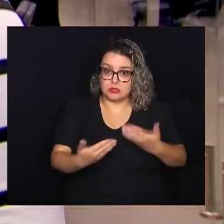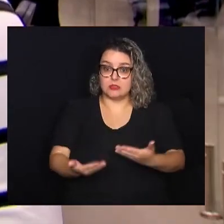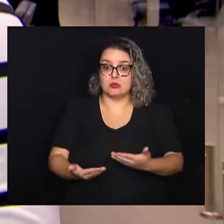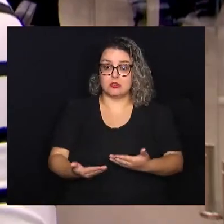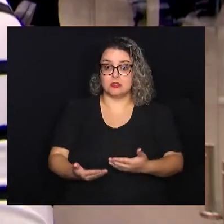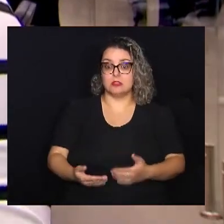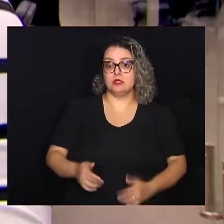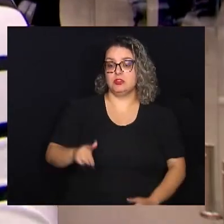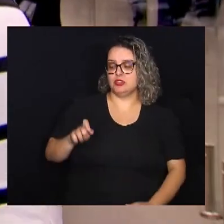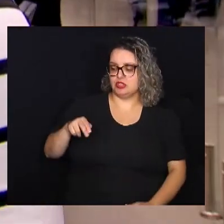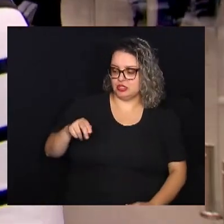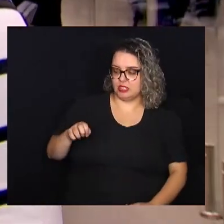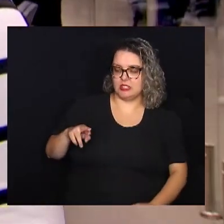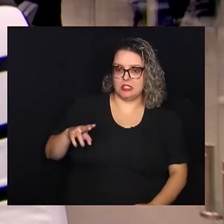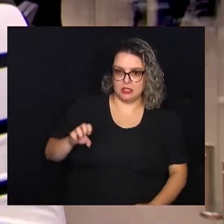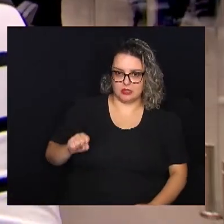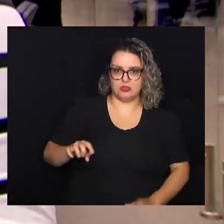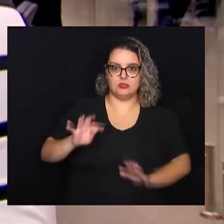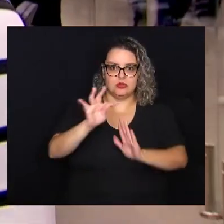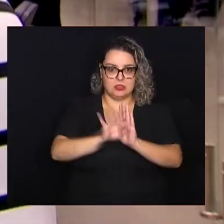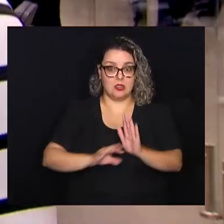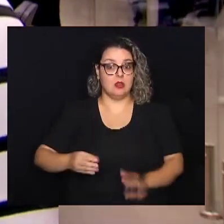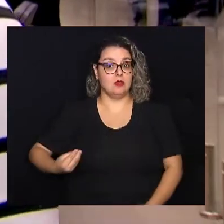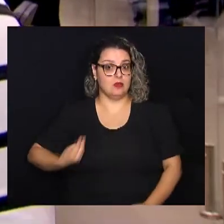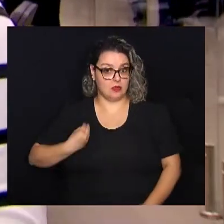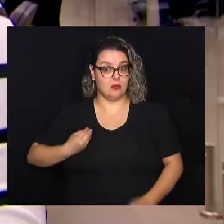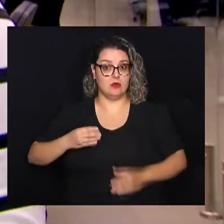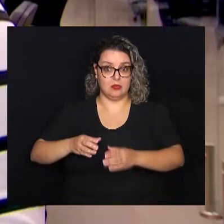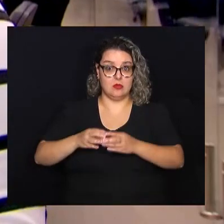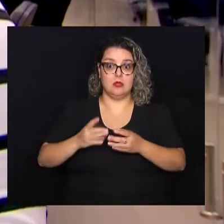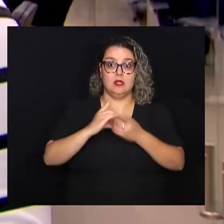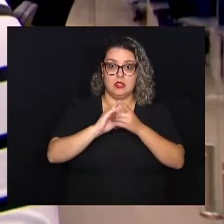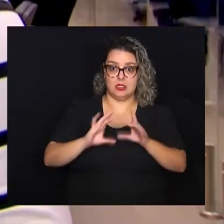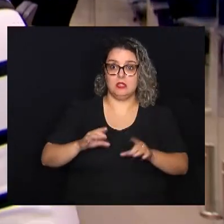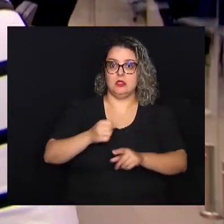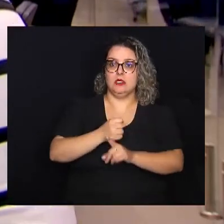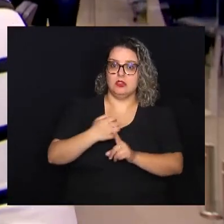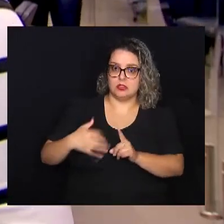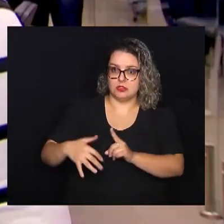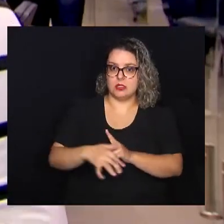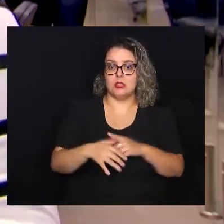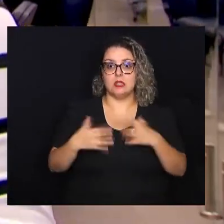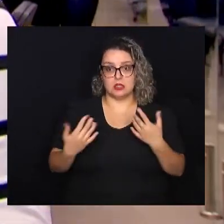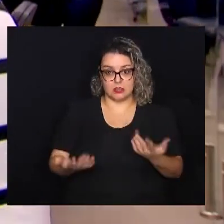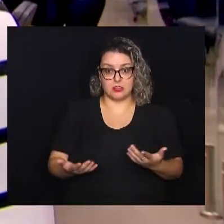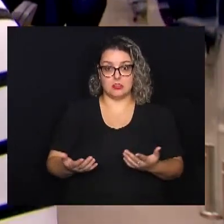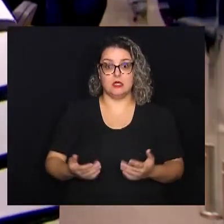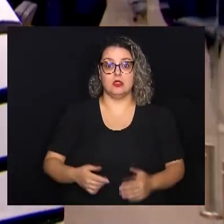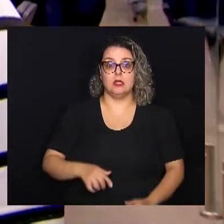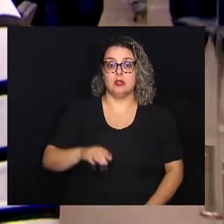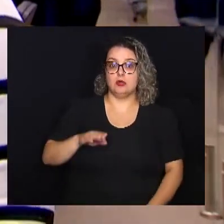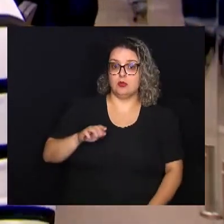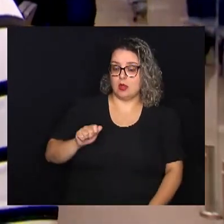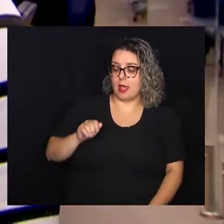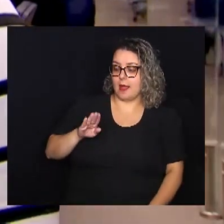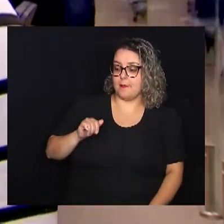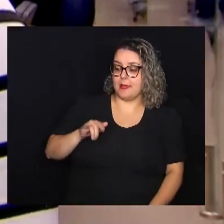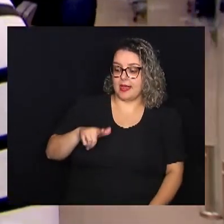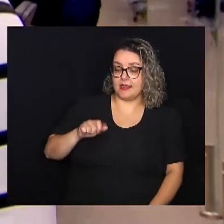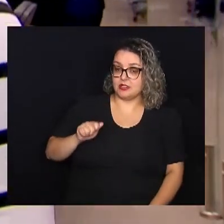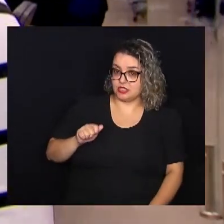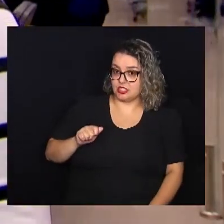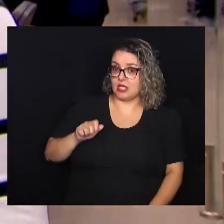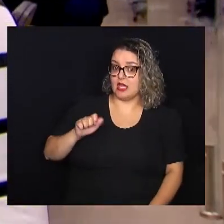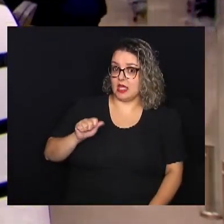gênero textuais que são da vivência pública né da vivência democrática na sociedade né E o abaixo ele é um